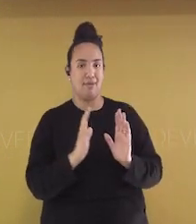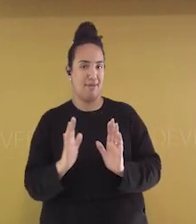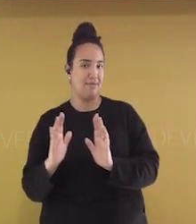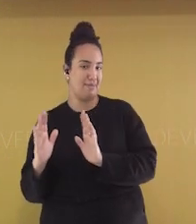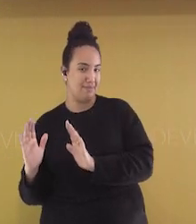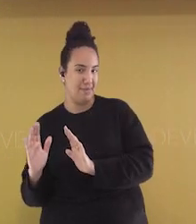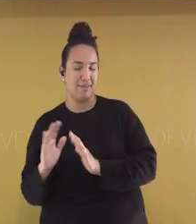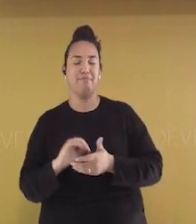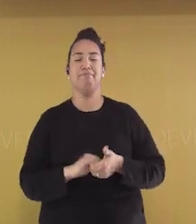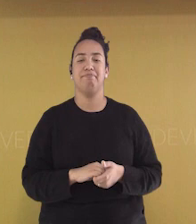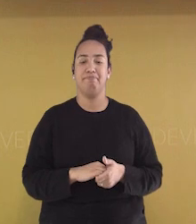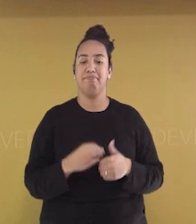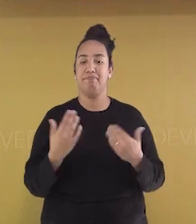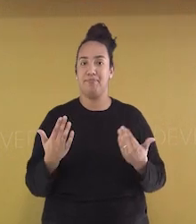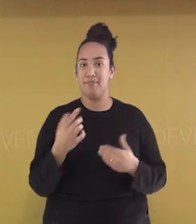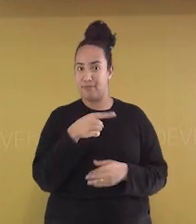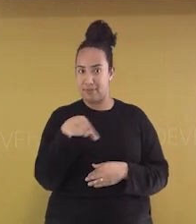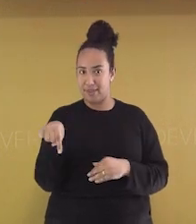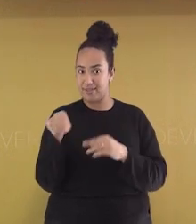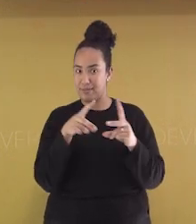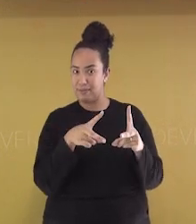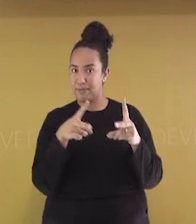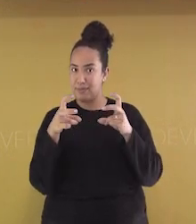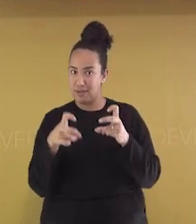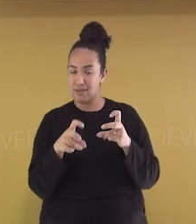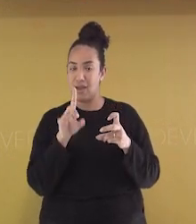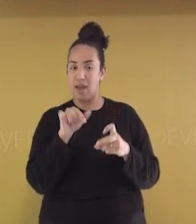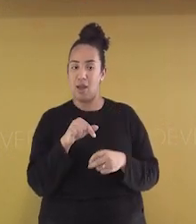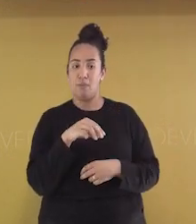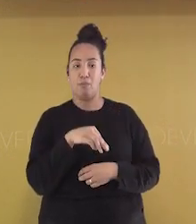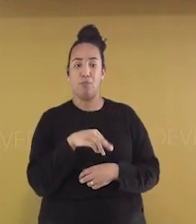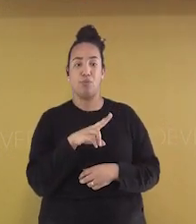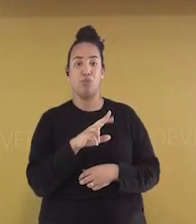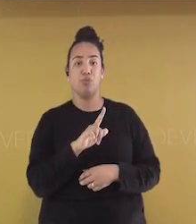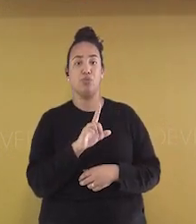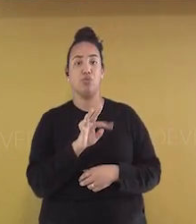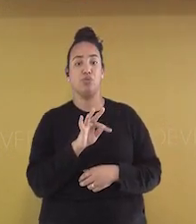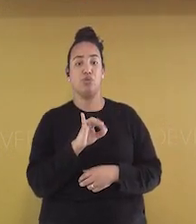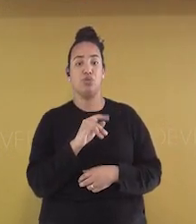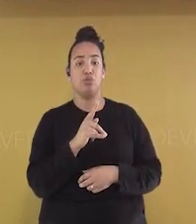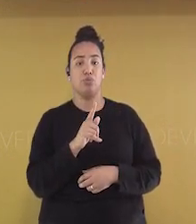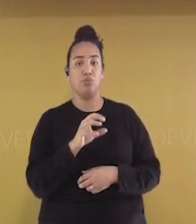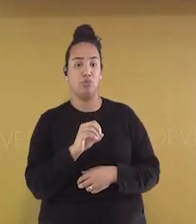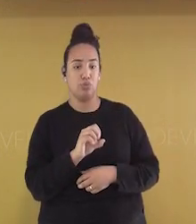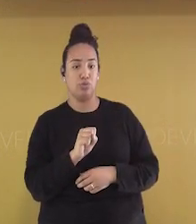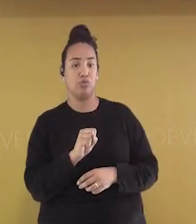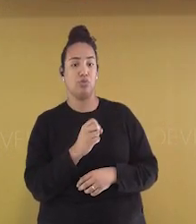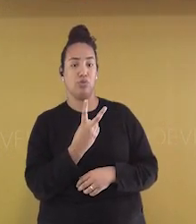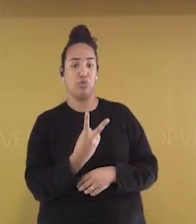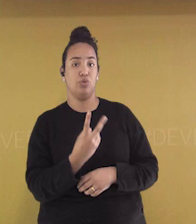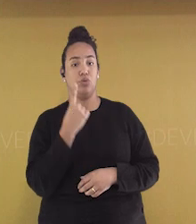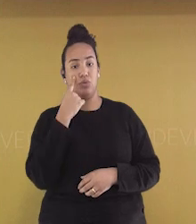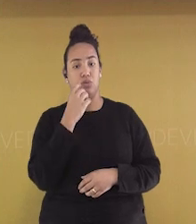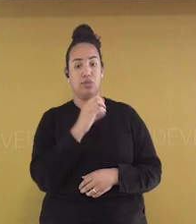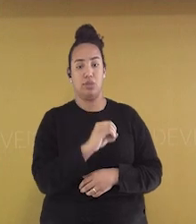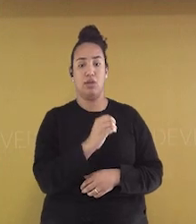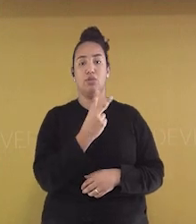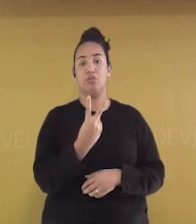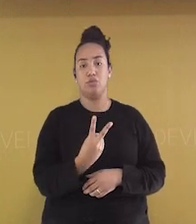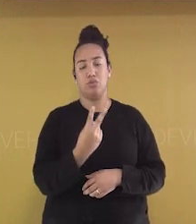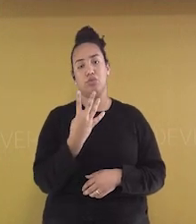e assim por diante. Como você pode perceber, os múltiplos de 2 são 0,